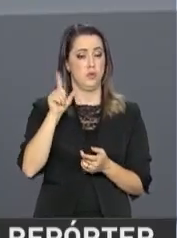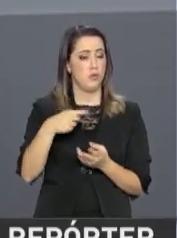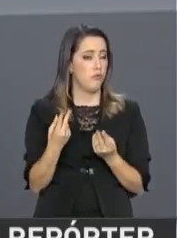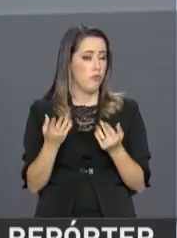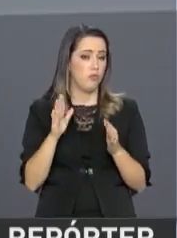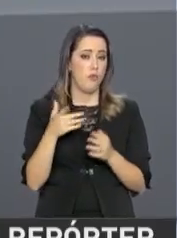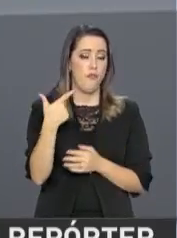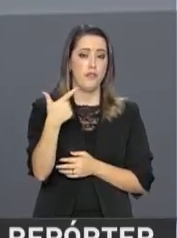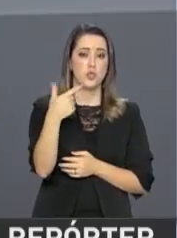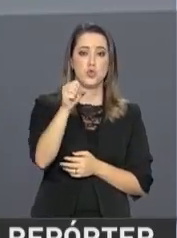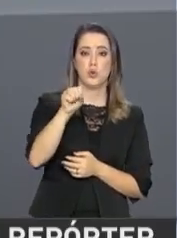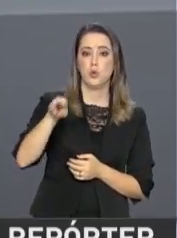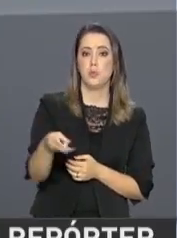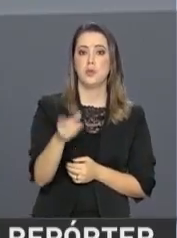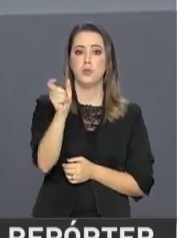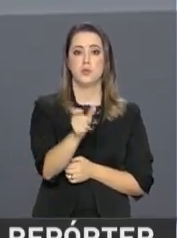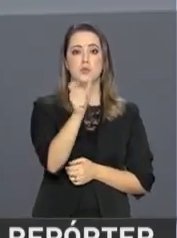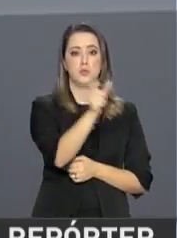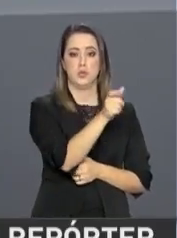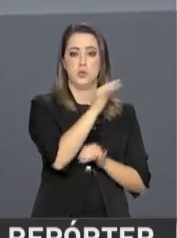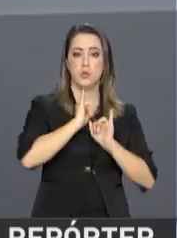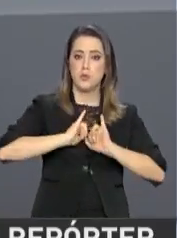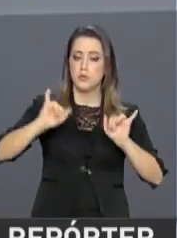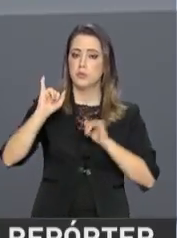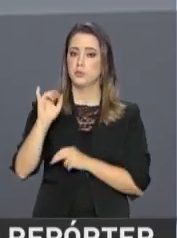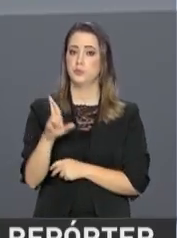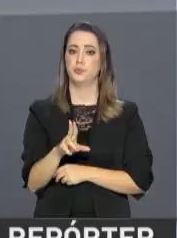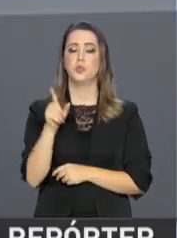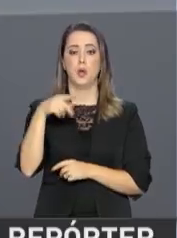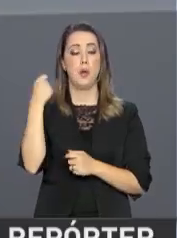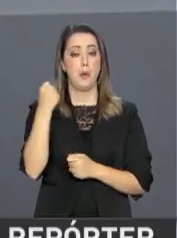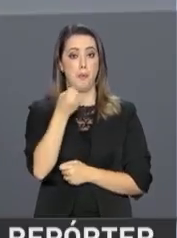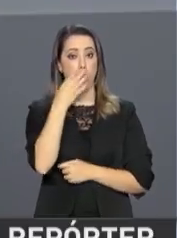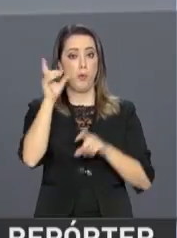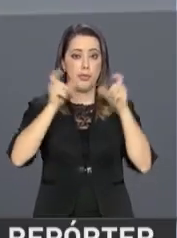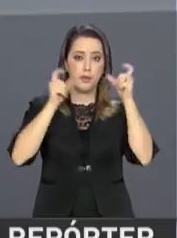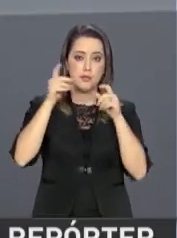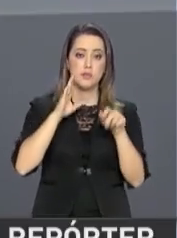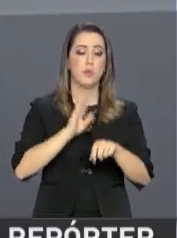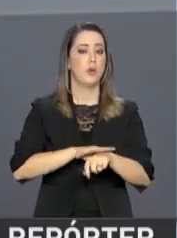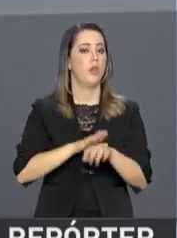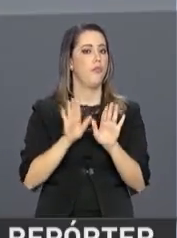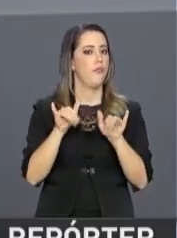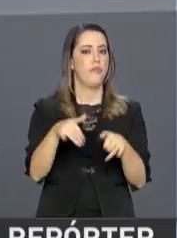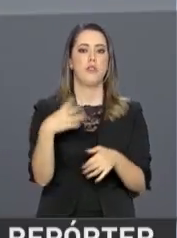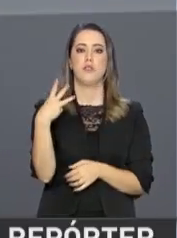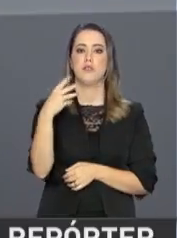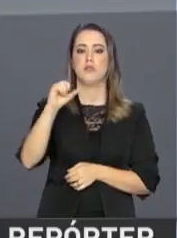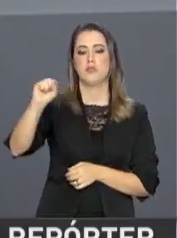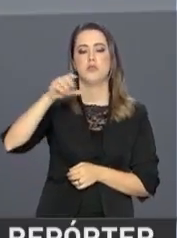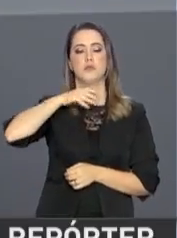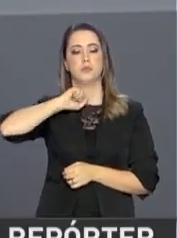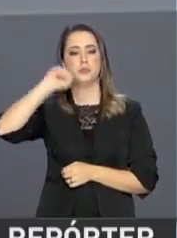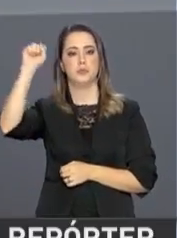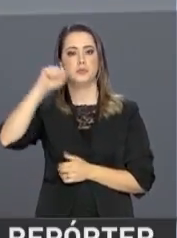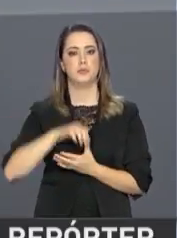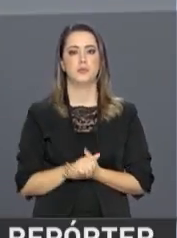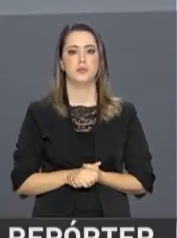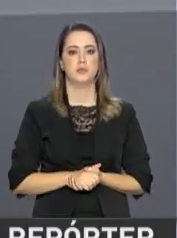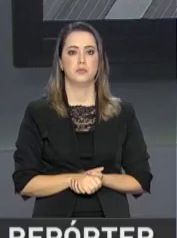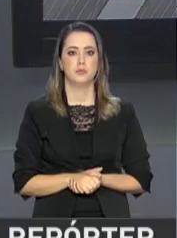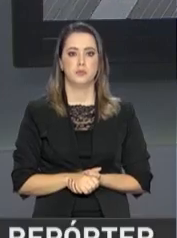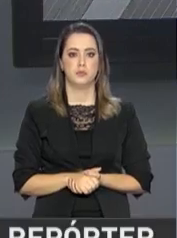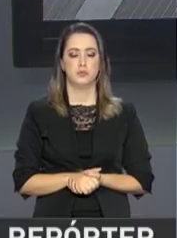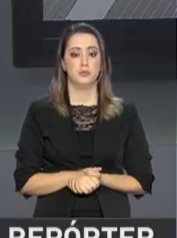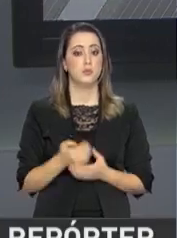de 28 milhões e 800 mil declarações e é bom ficar atento porque o prazo termina na próxima segunda 30 de abril